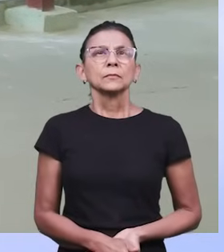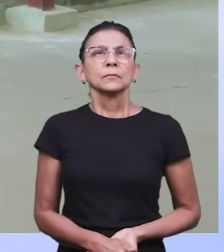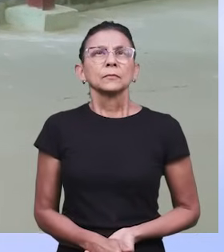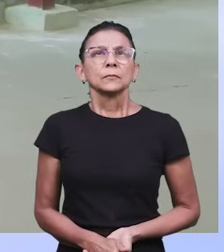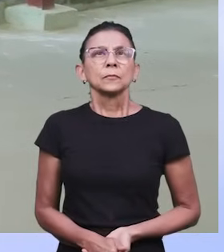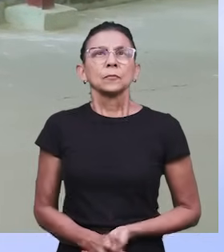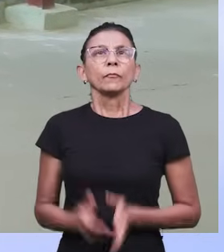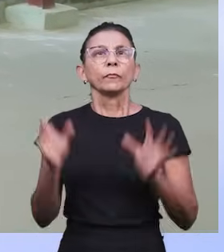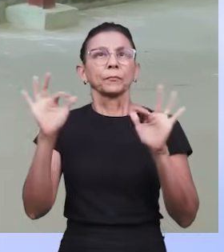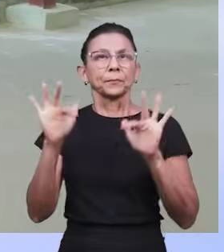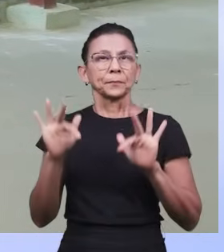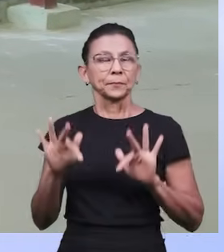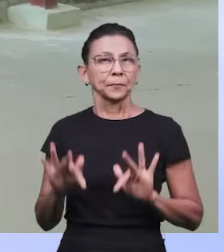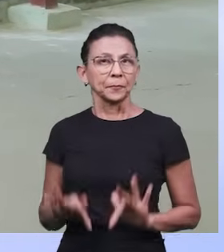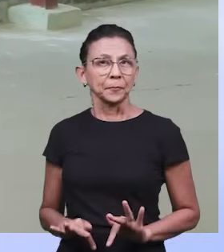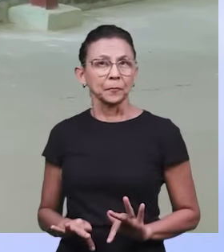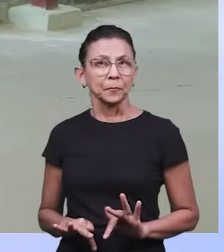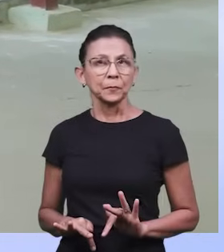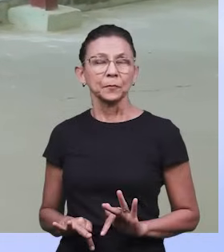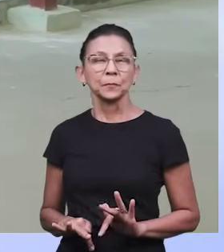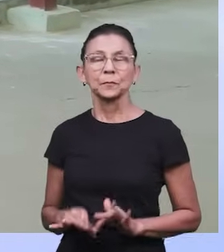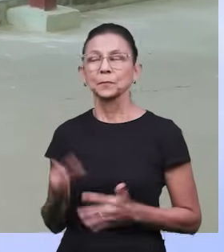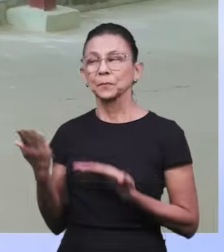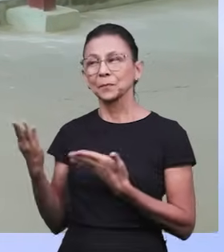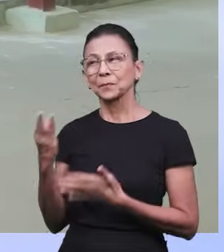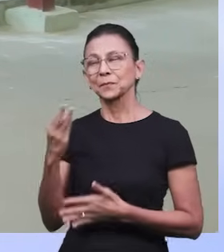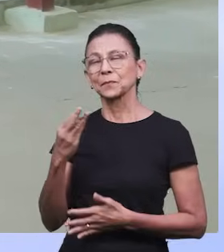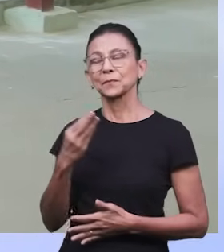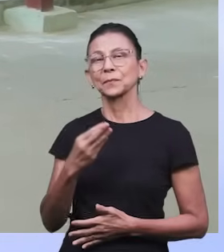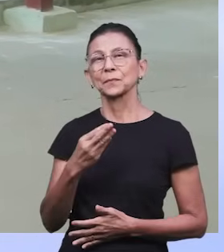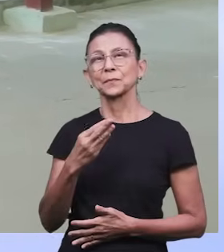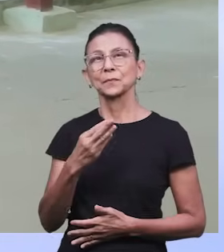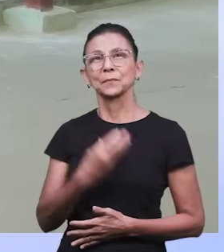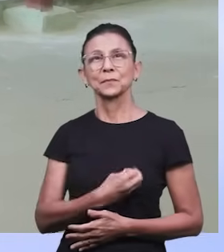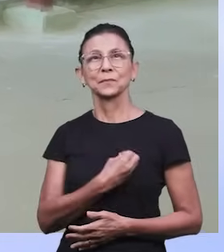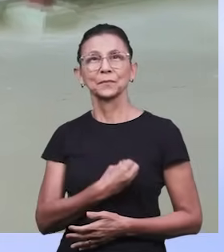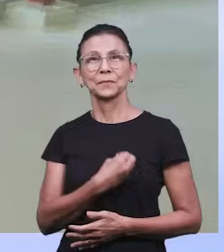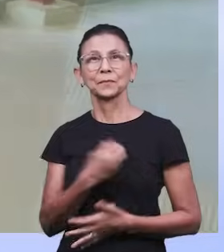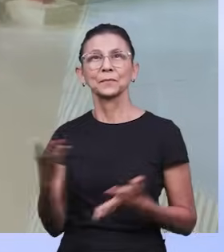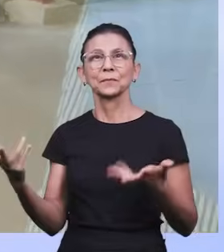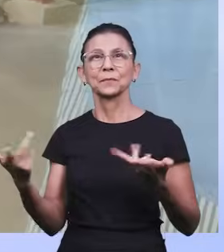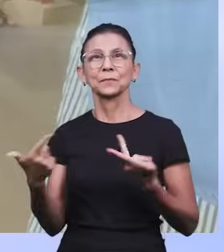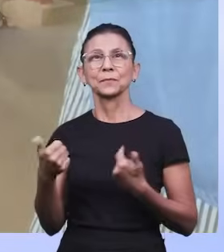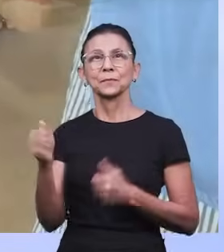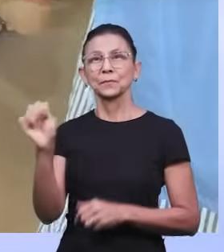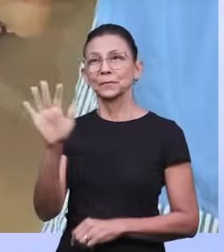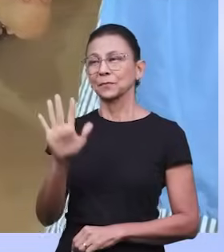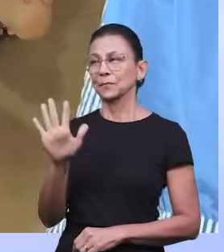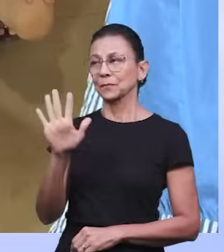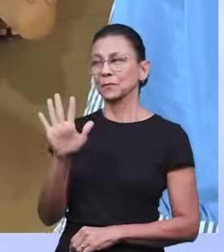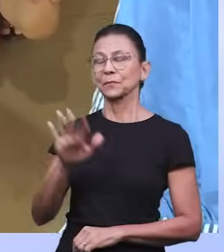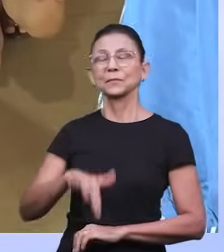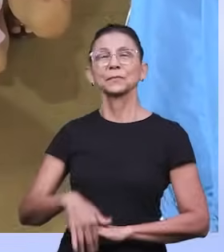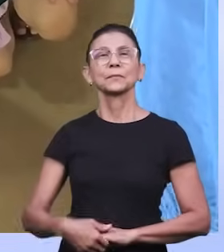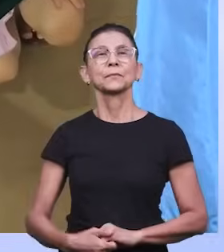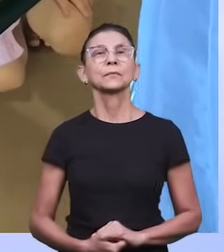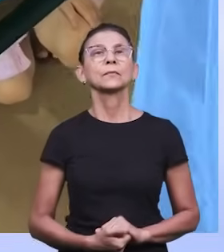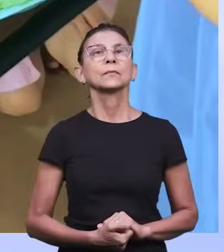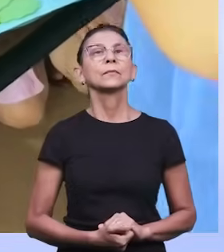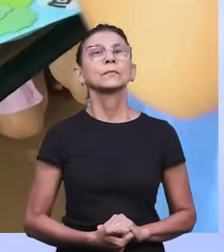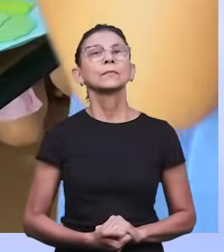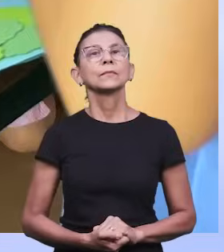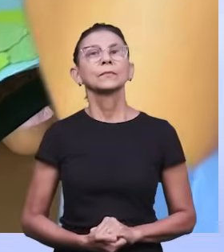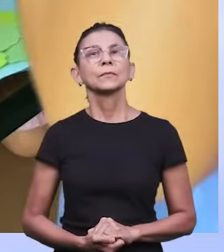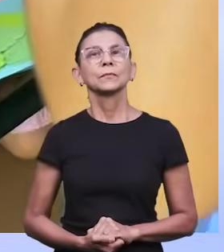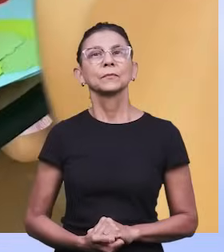aqui com a participação da região sul do Pará, com uma experiência maravilhosa que vocês vão estar vendo as imagens. A partir do momento que nós estávamos contando ali uma